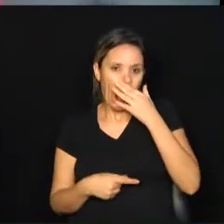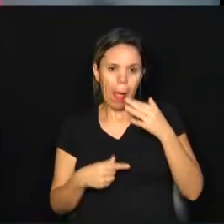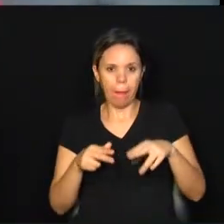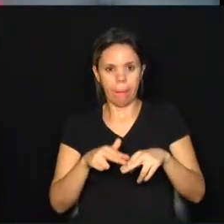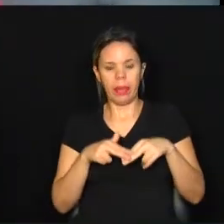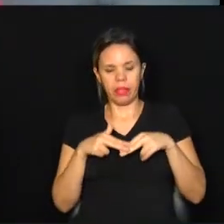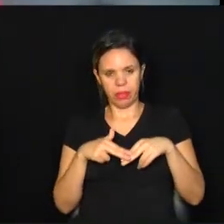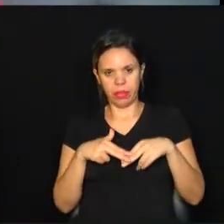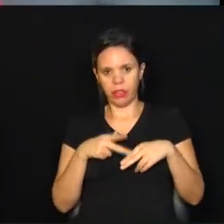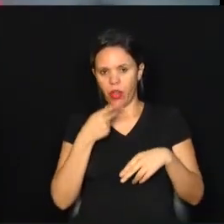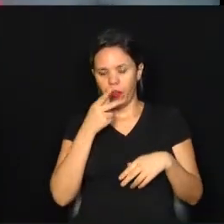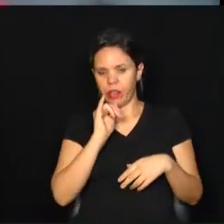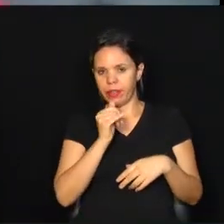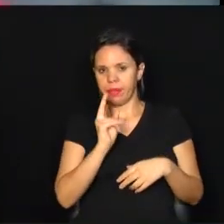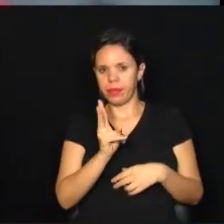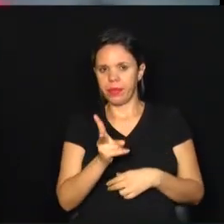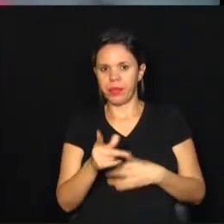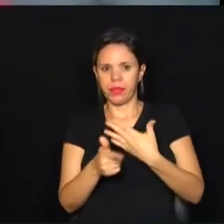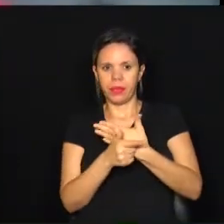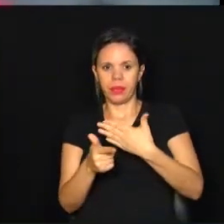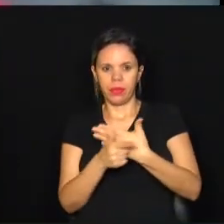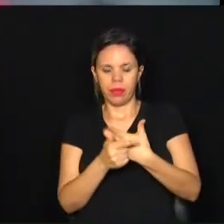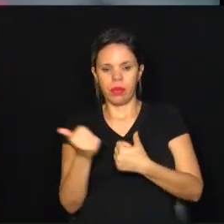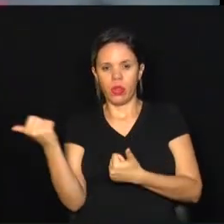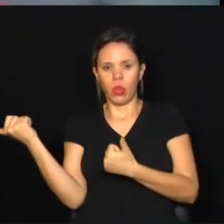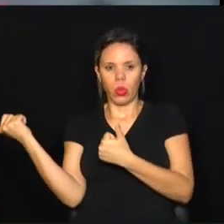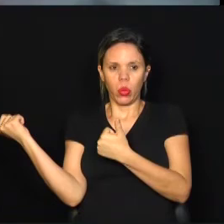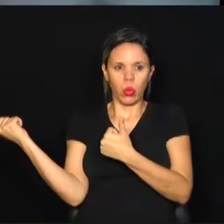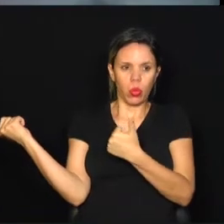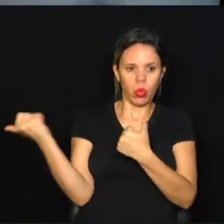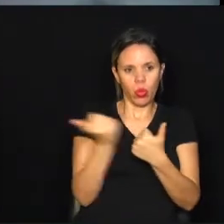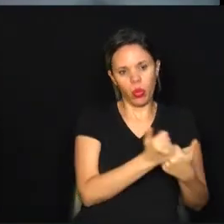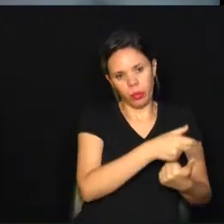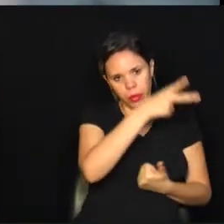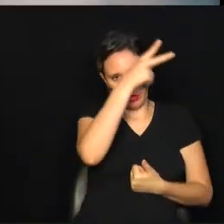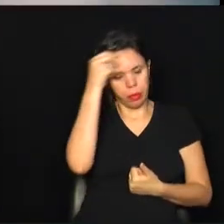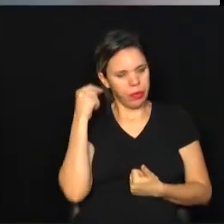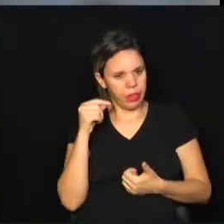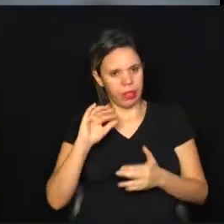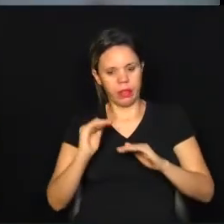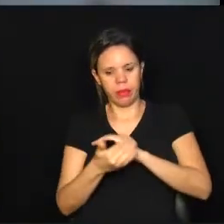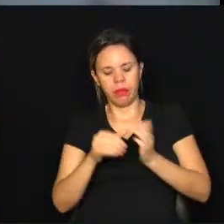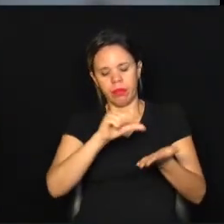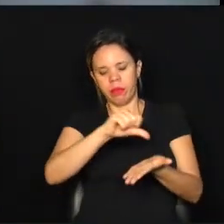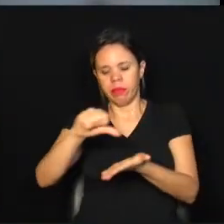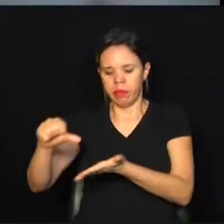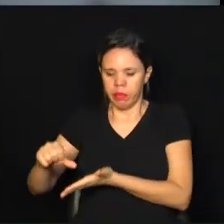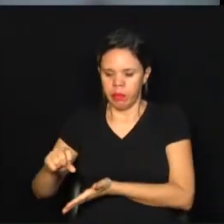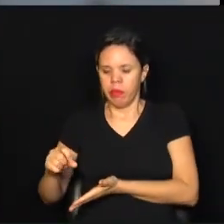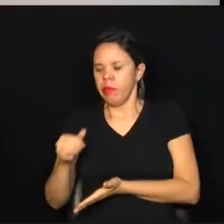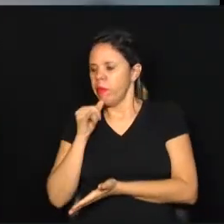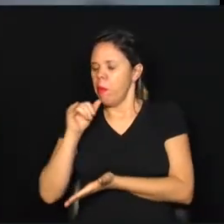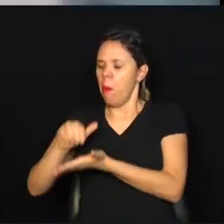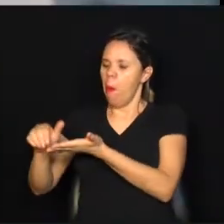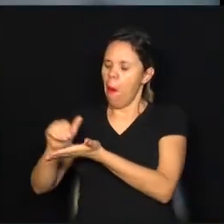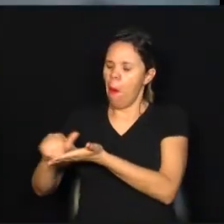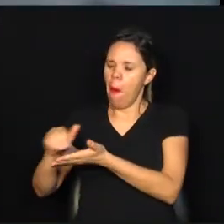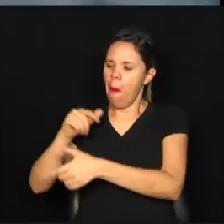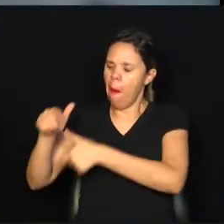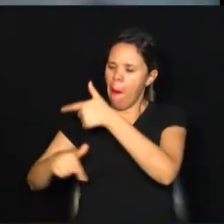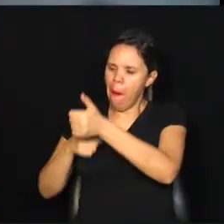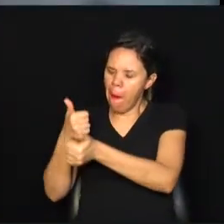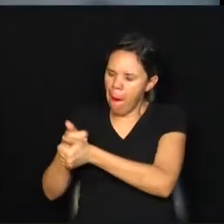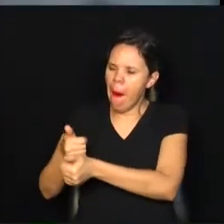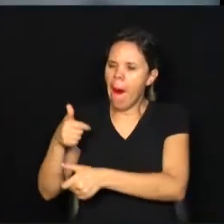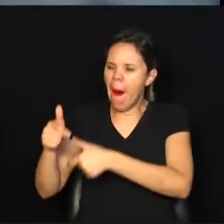eu enfatizo muito o papel da subprefeitura. Porque, assim, uma coisa é a secretaria, e eu